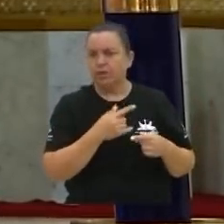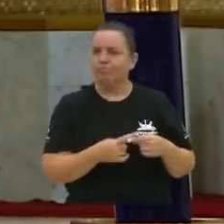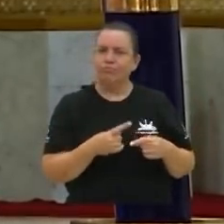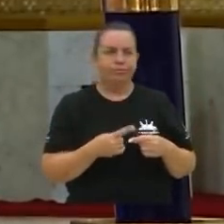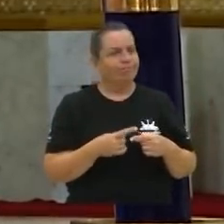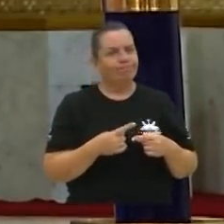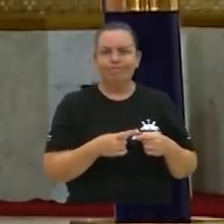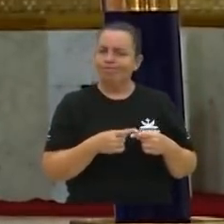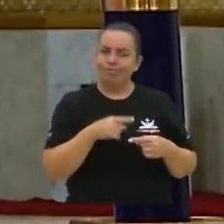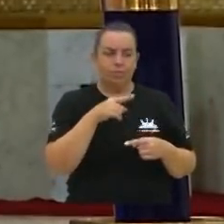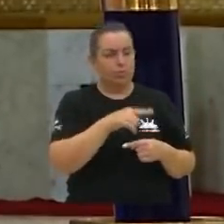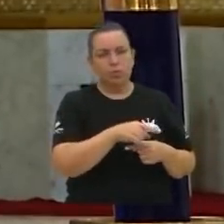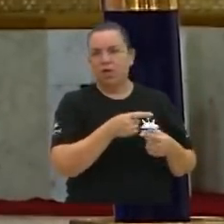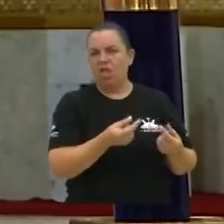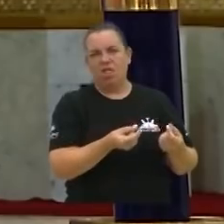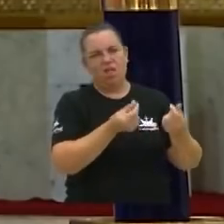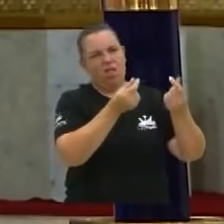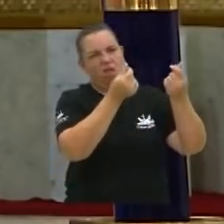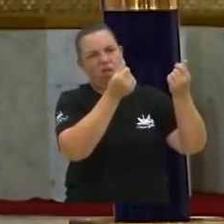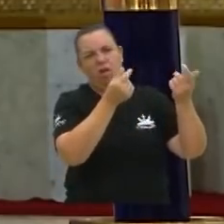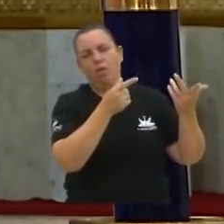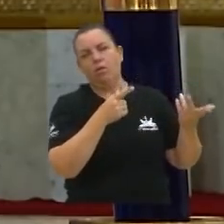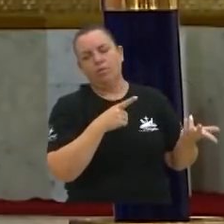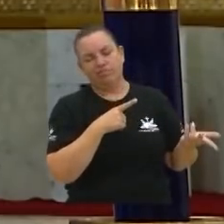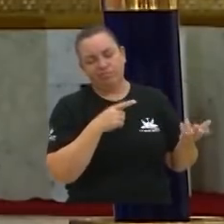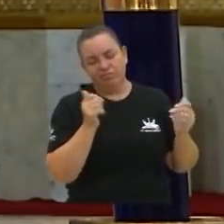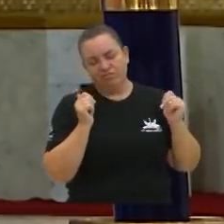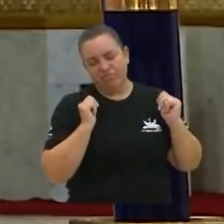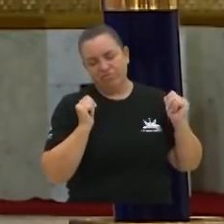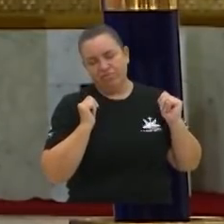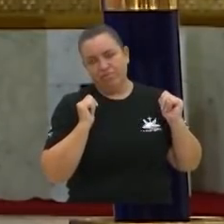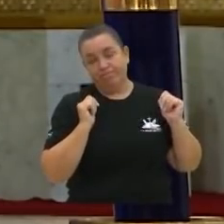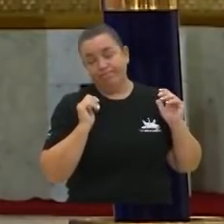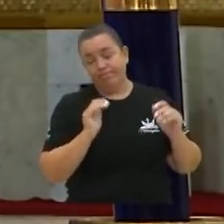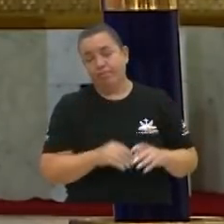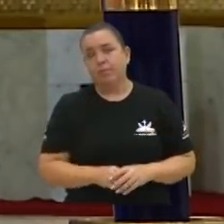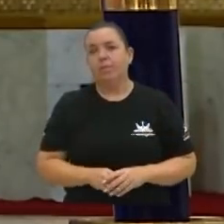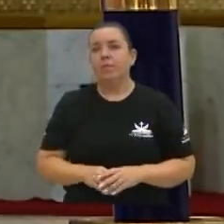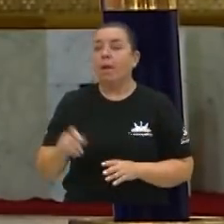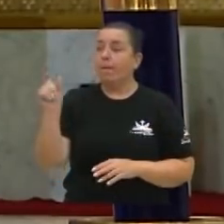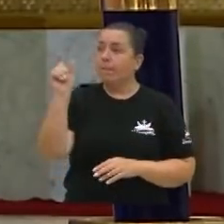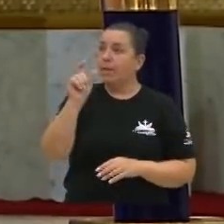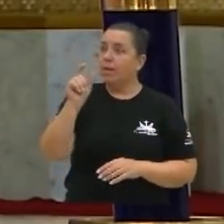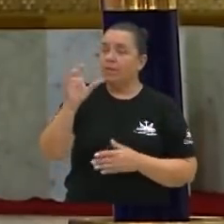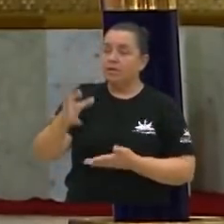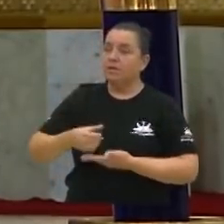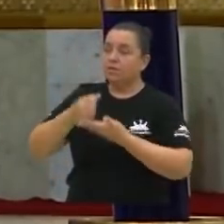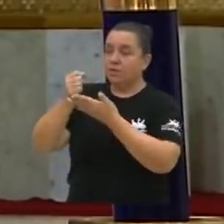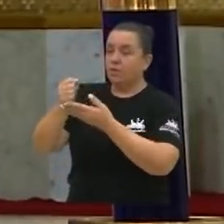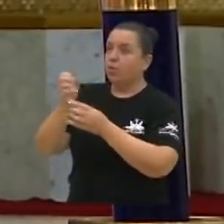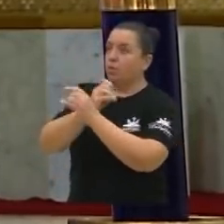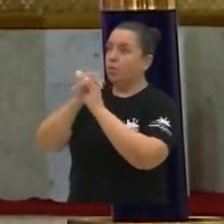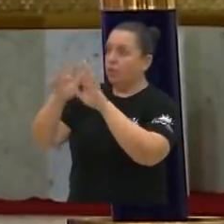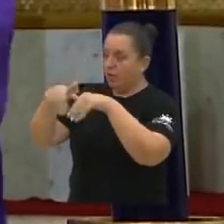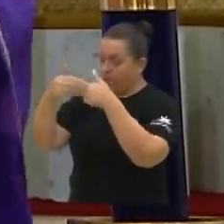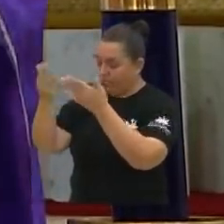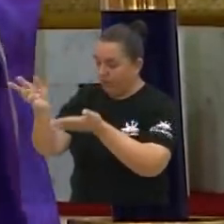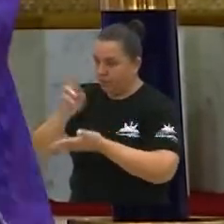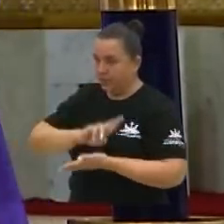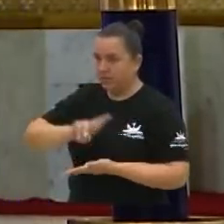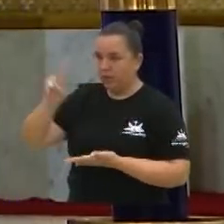porque era muito rico a palavra da salvação glória